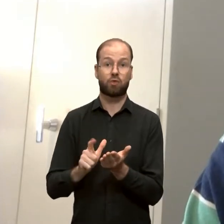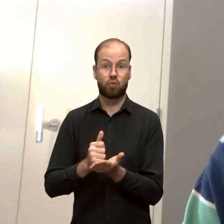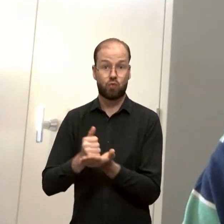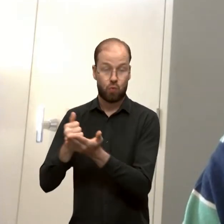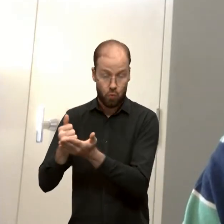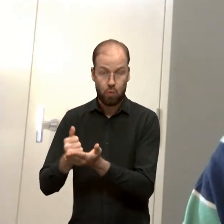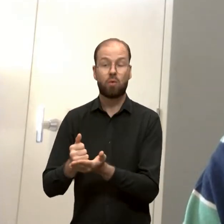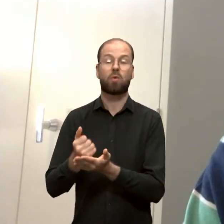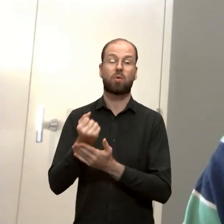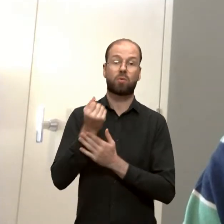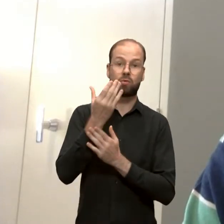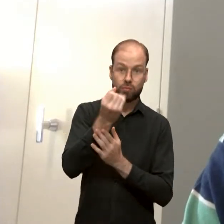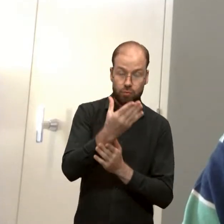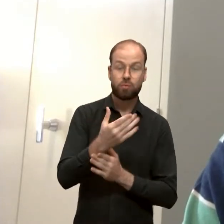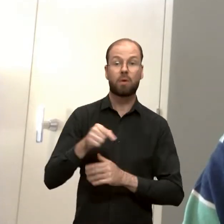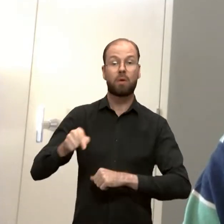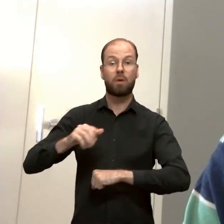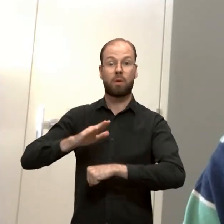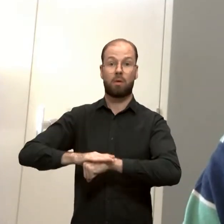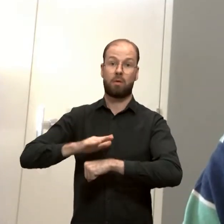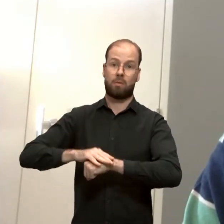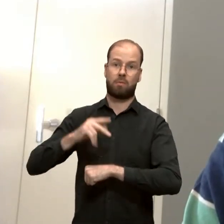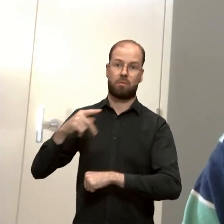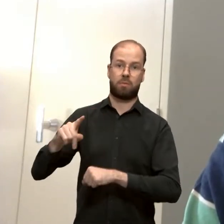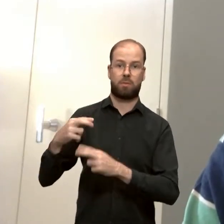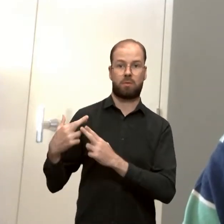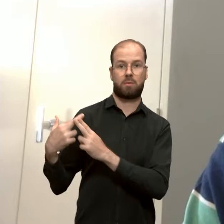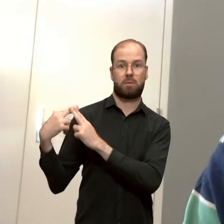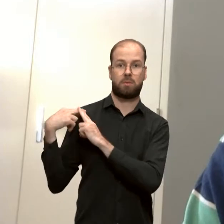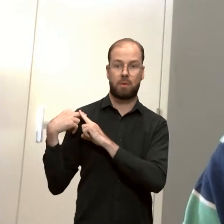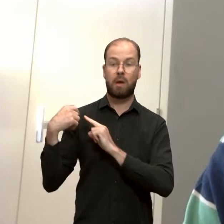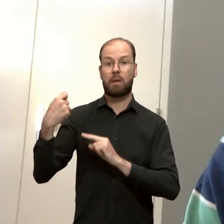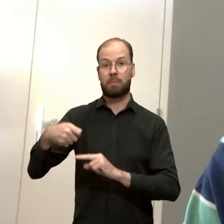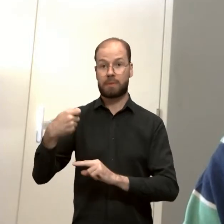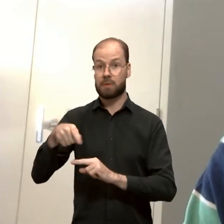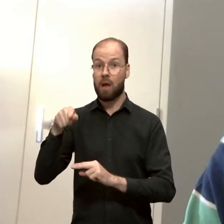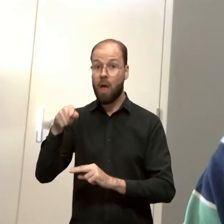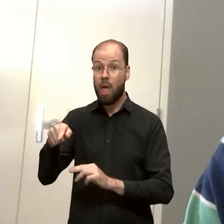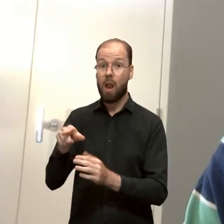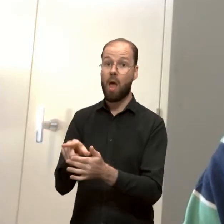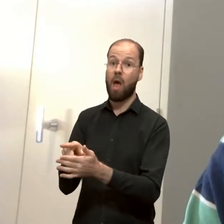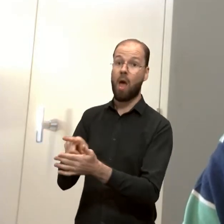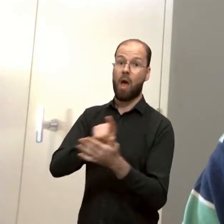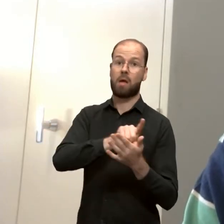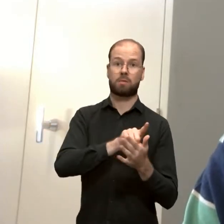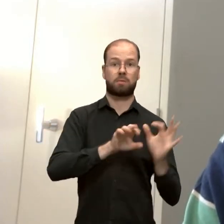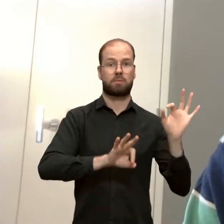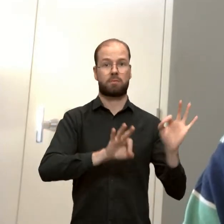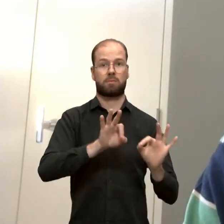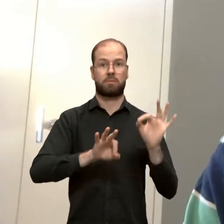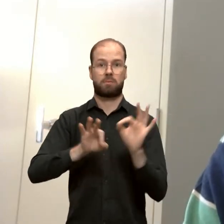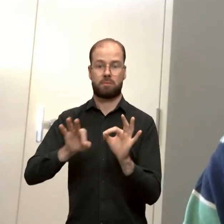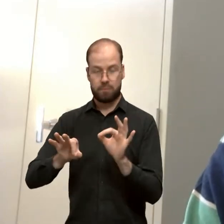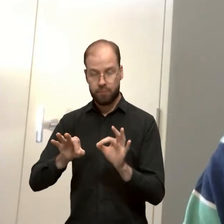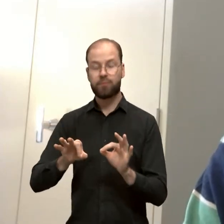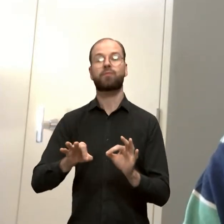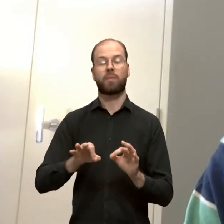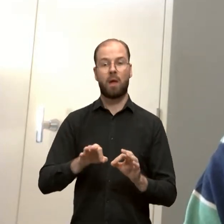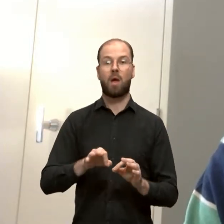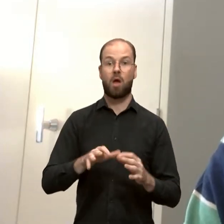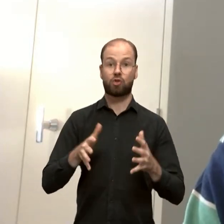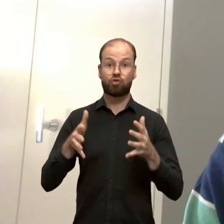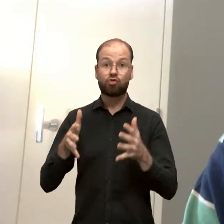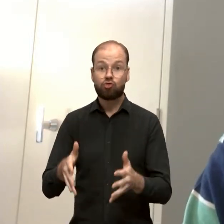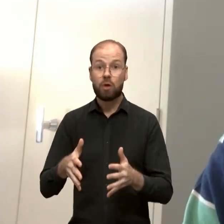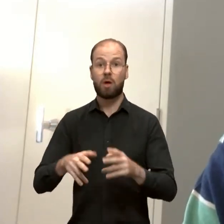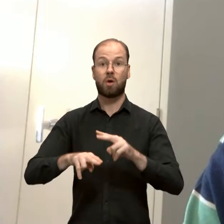E isso deve ser feito antes de finalizado o processo seletivo. Normalmente, quando chega em